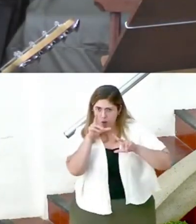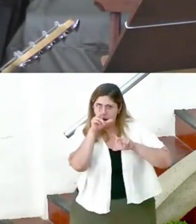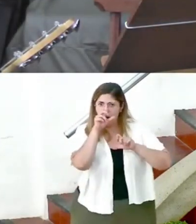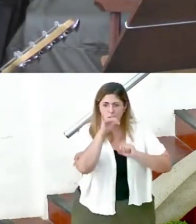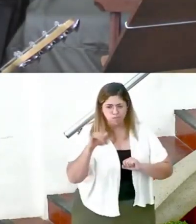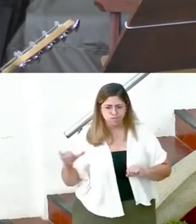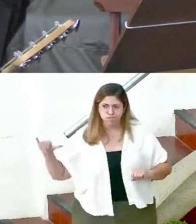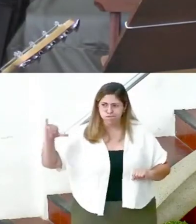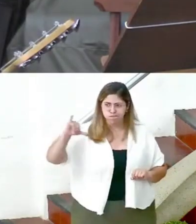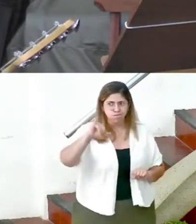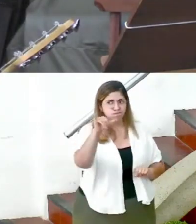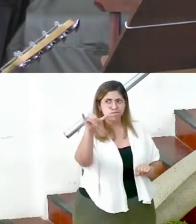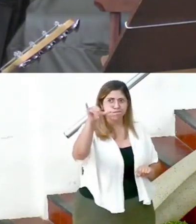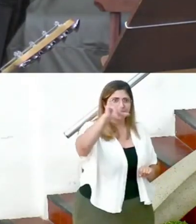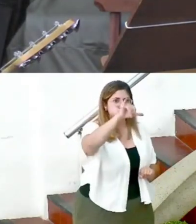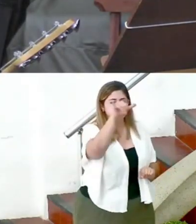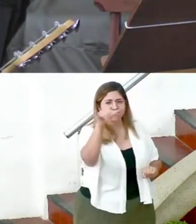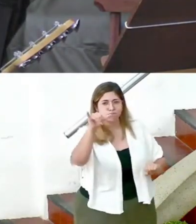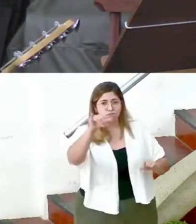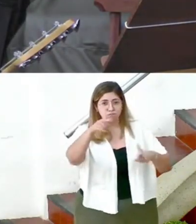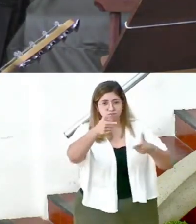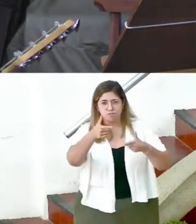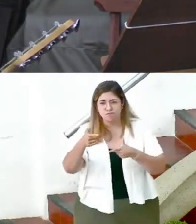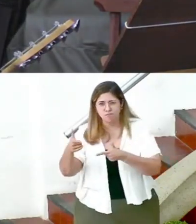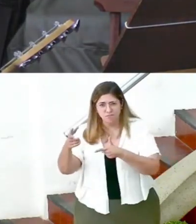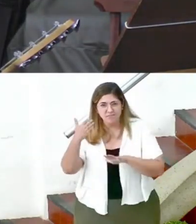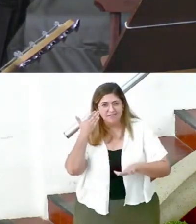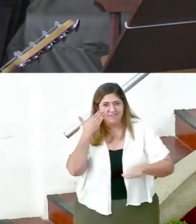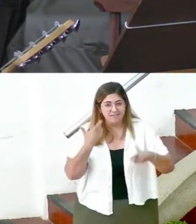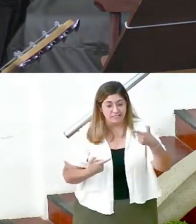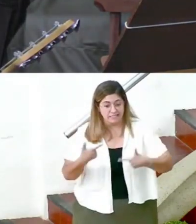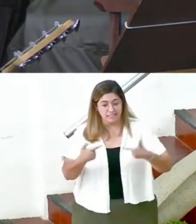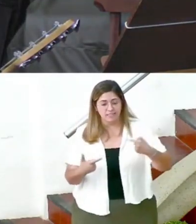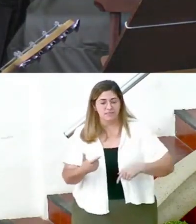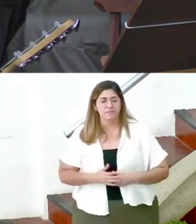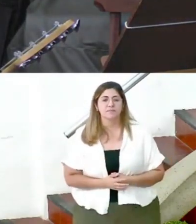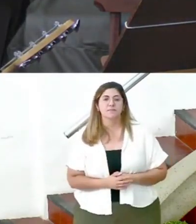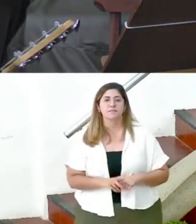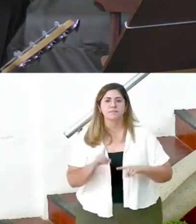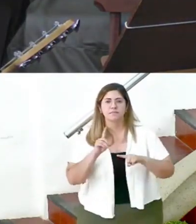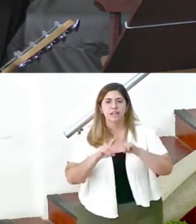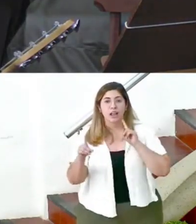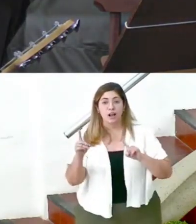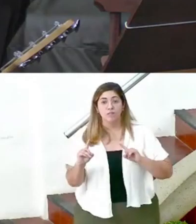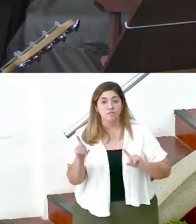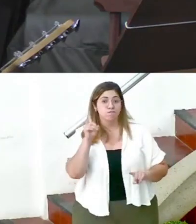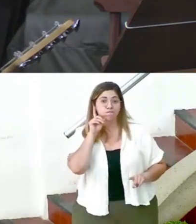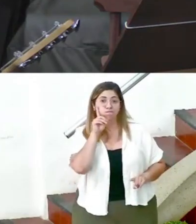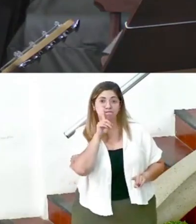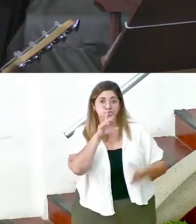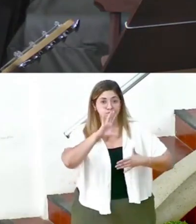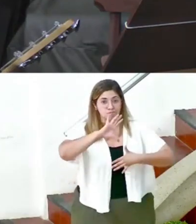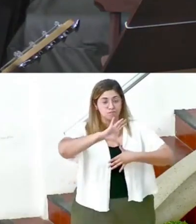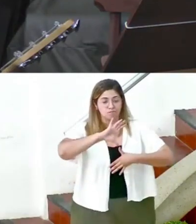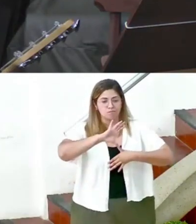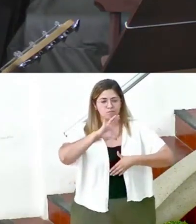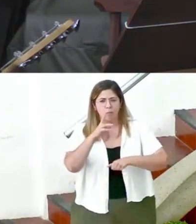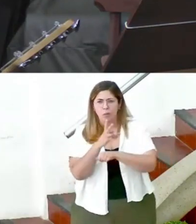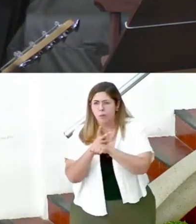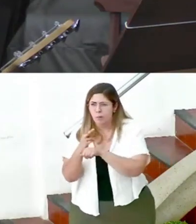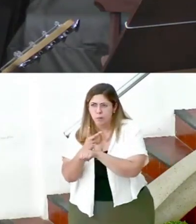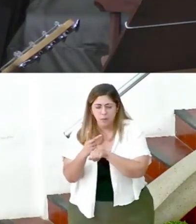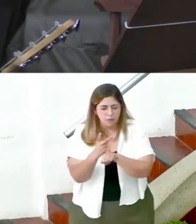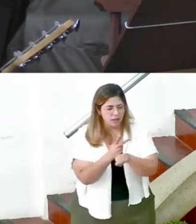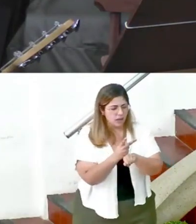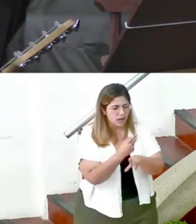E então eles começam a escolher os homens nos Estados Unidos para pilotar essas aeronaves. E eles